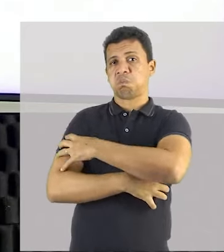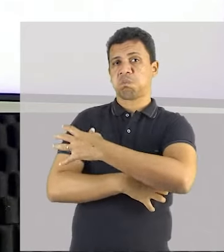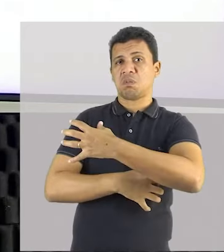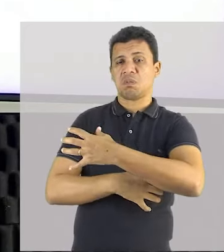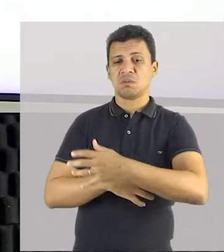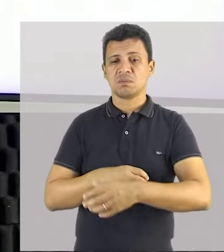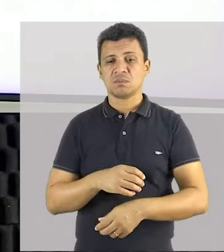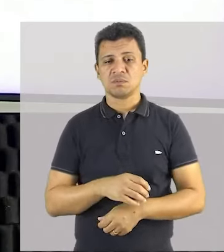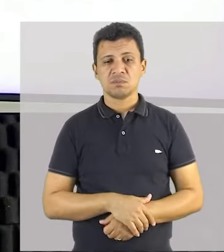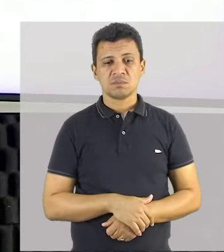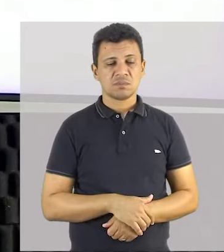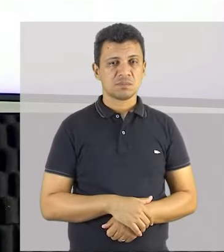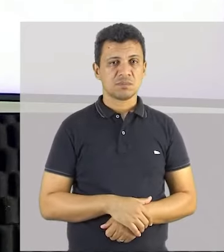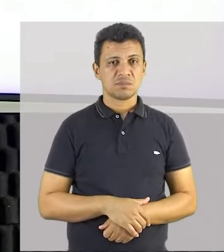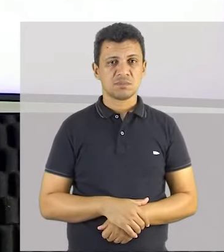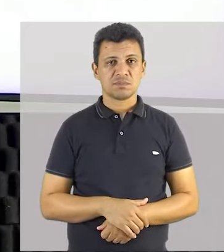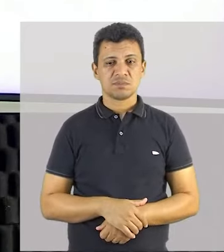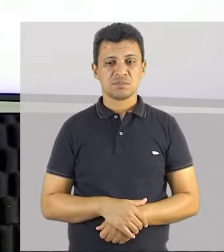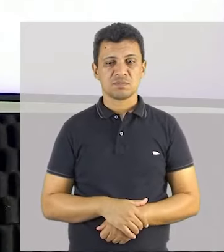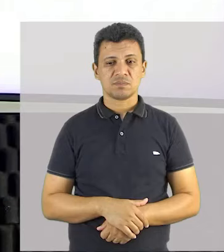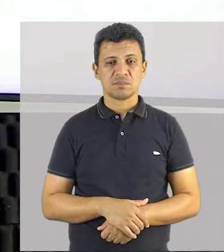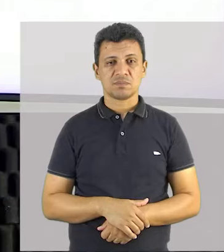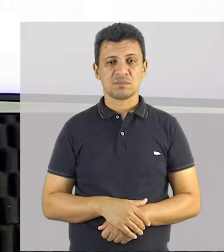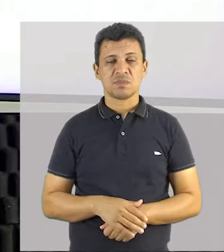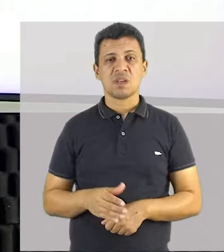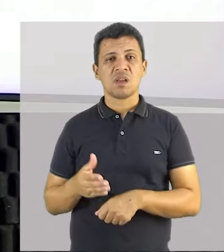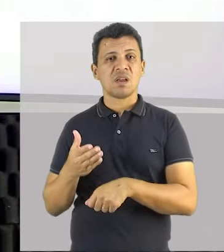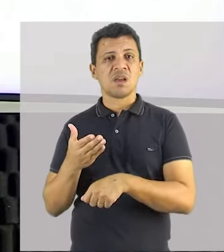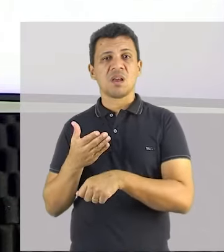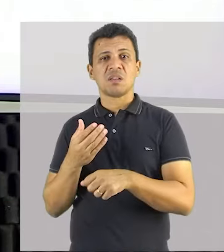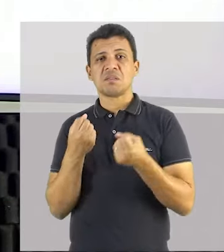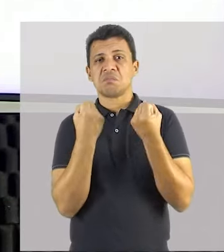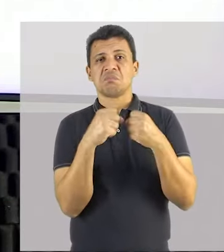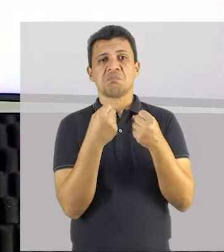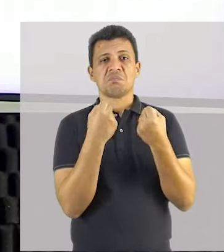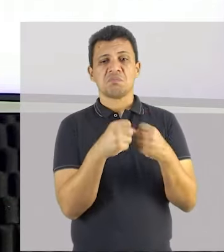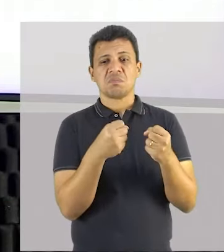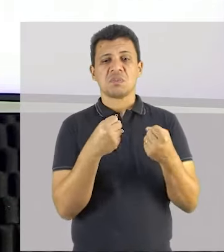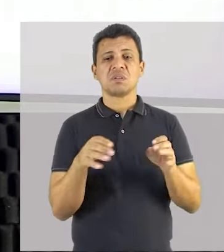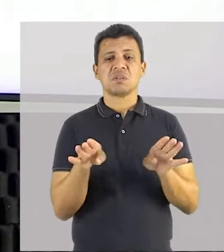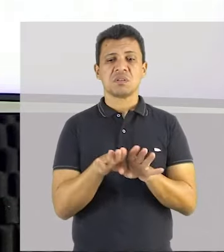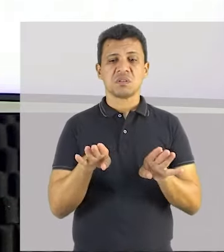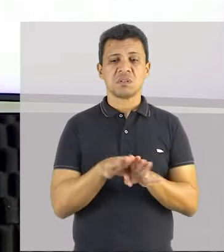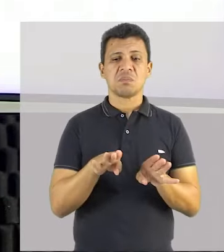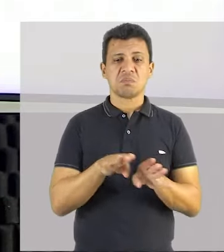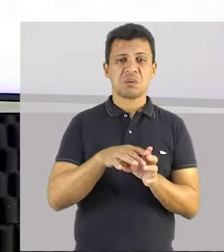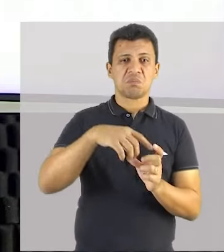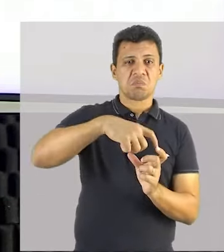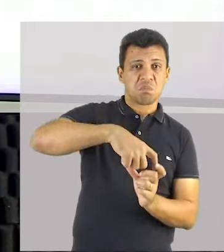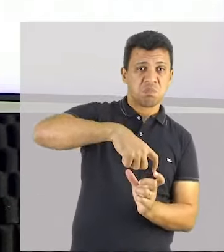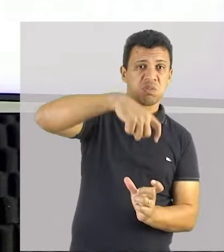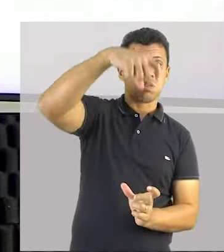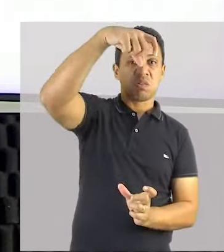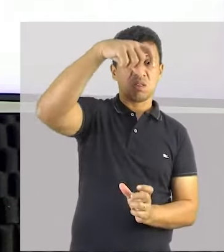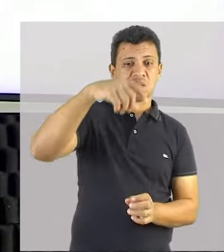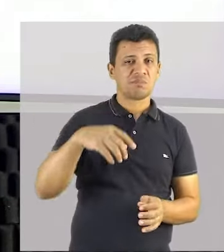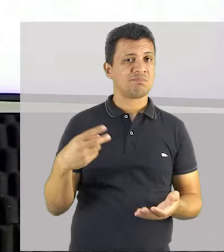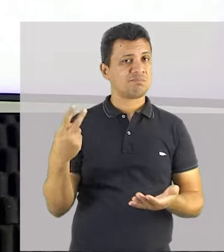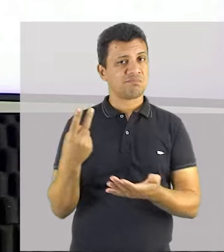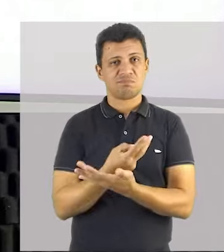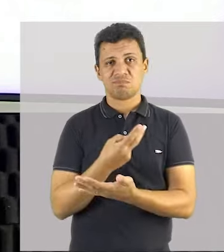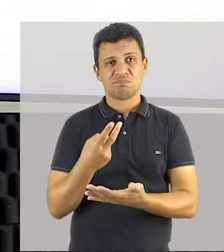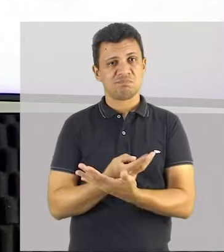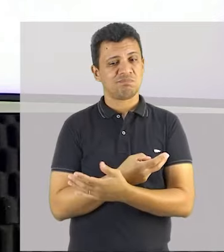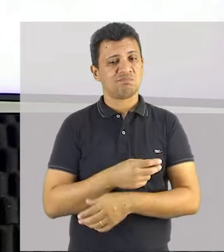o que se exercita sem anabolizante também deu um pico lá ó e não é isso que a